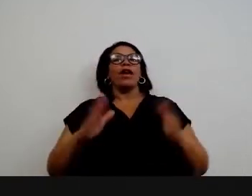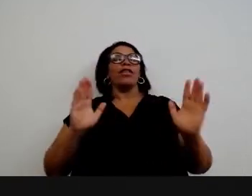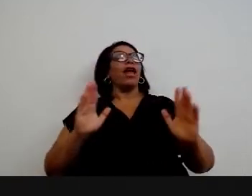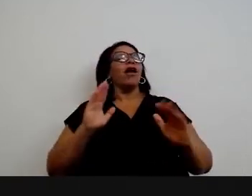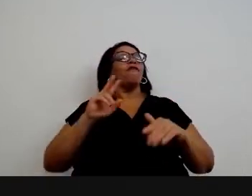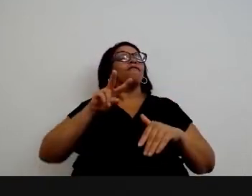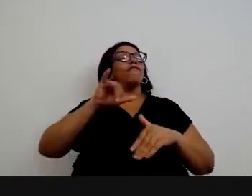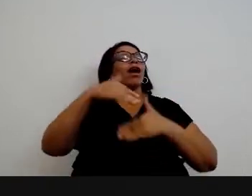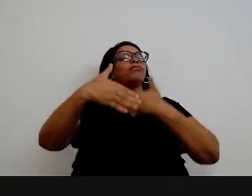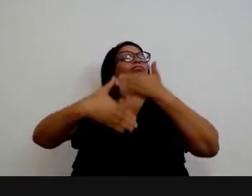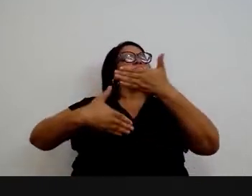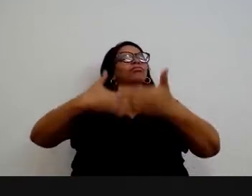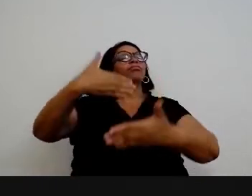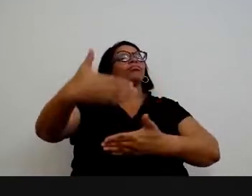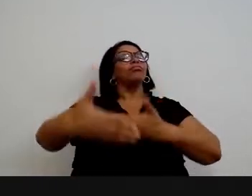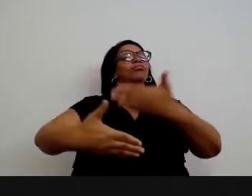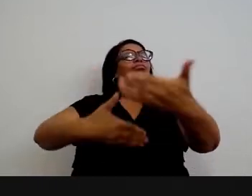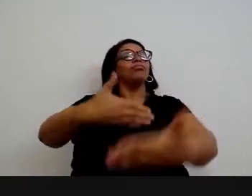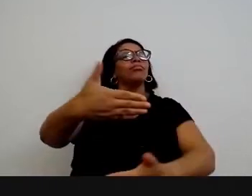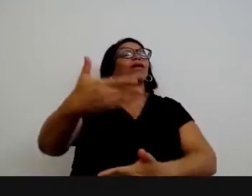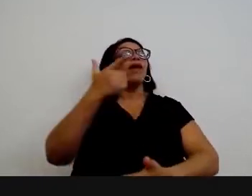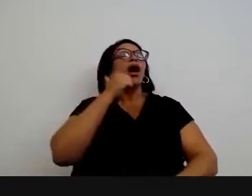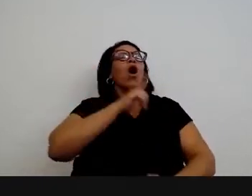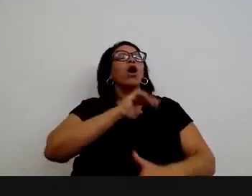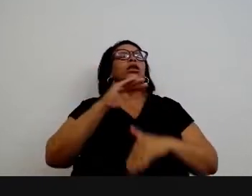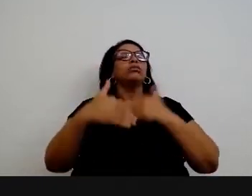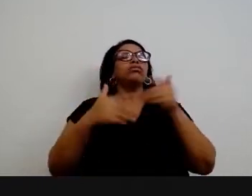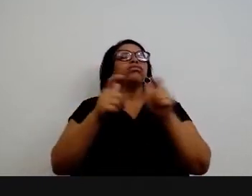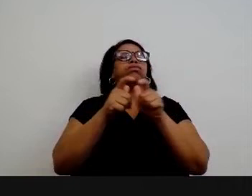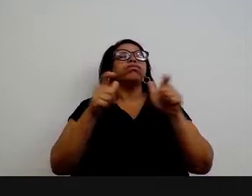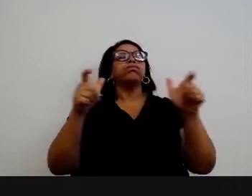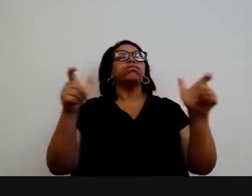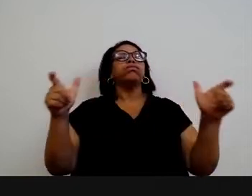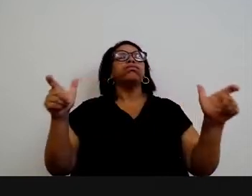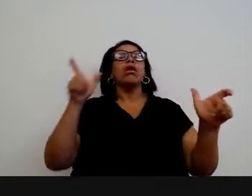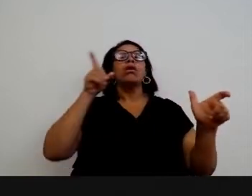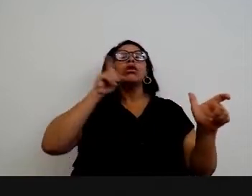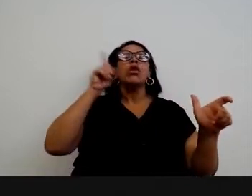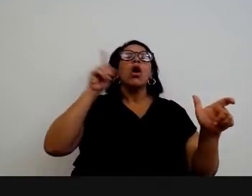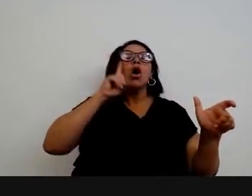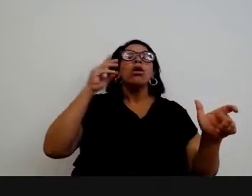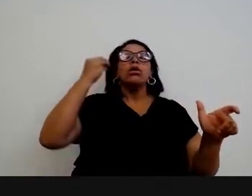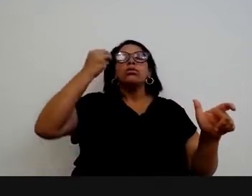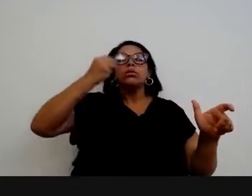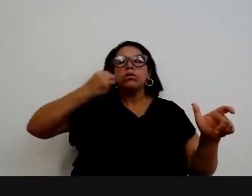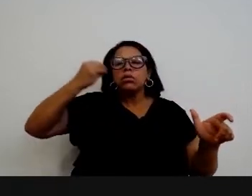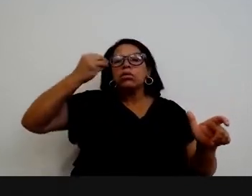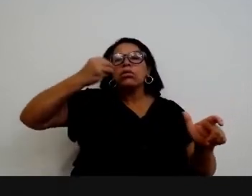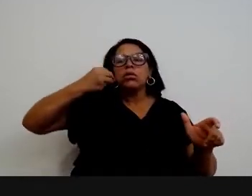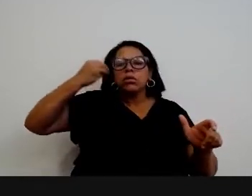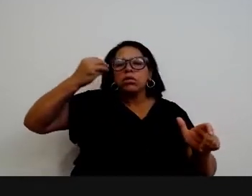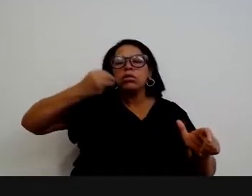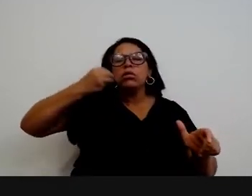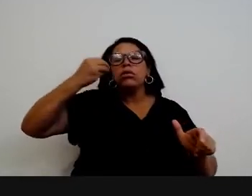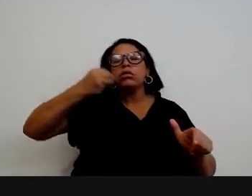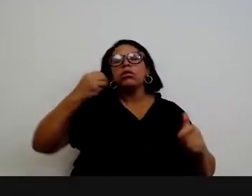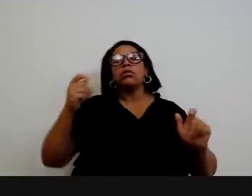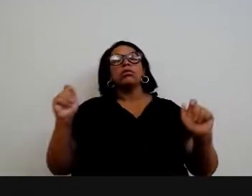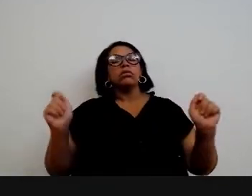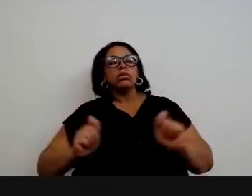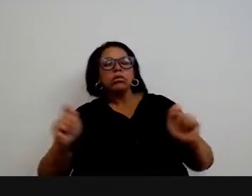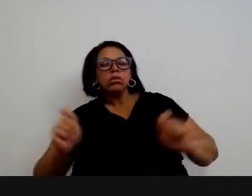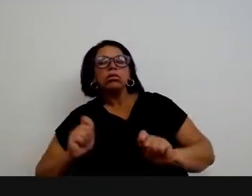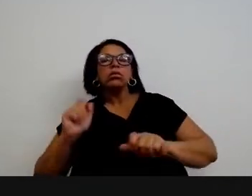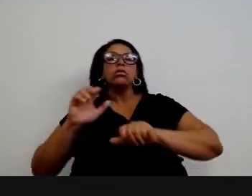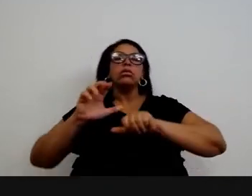Chegamos na democracia. A democracia é algo que se conquista e que se amplia a cada experiência, a cada